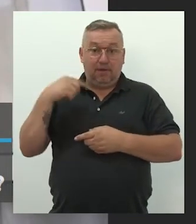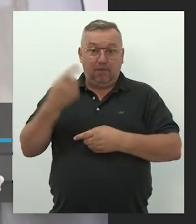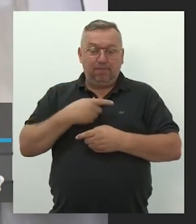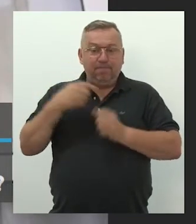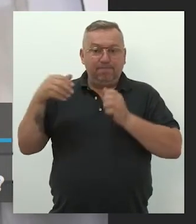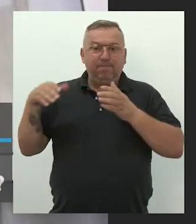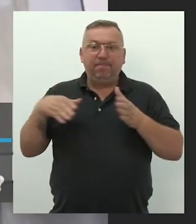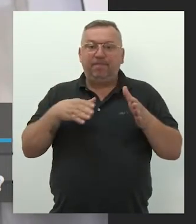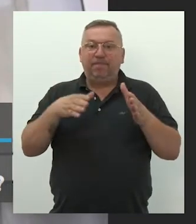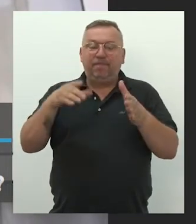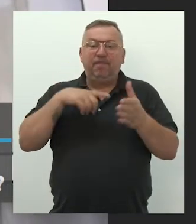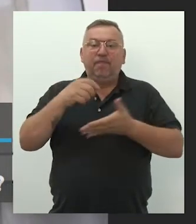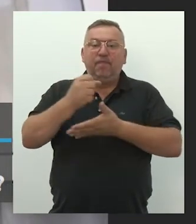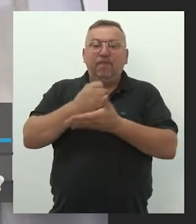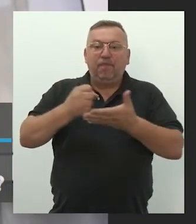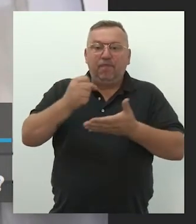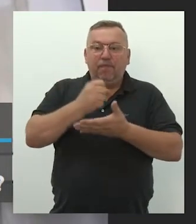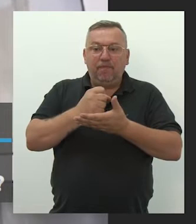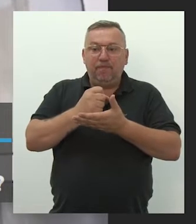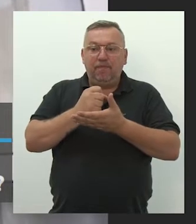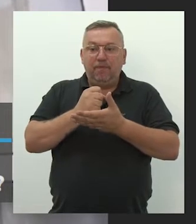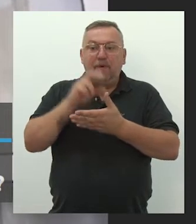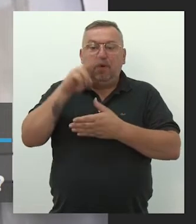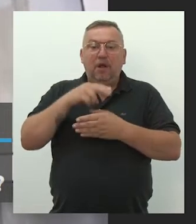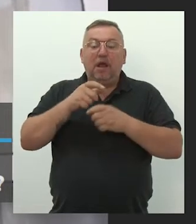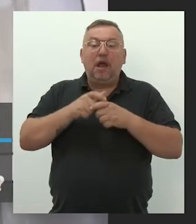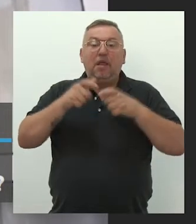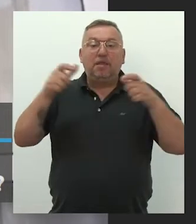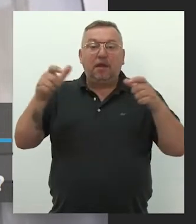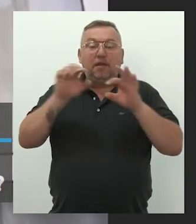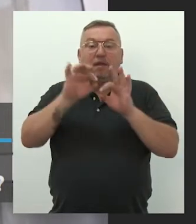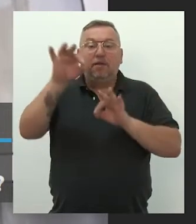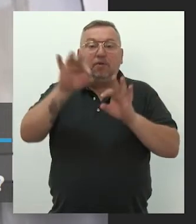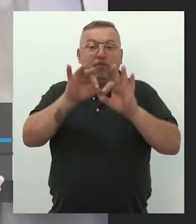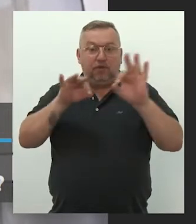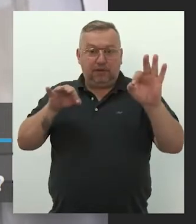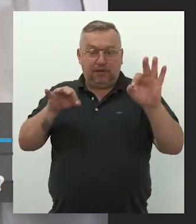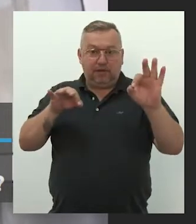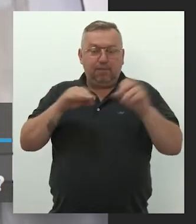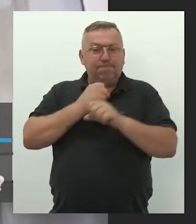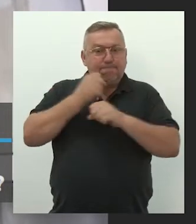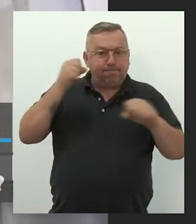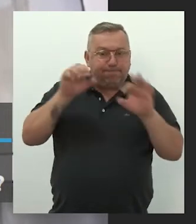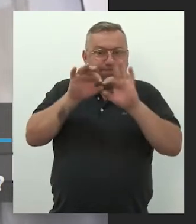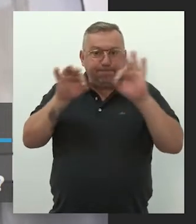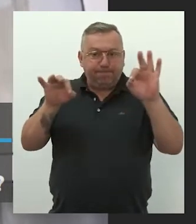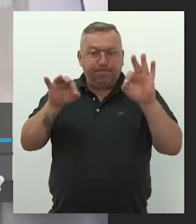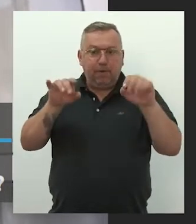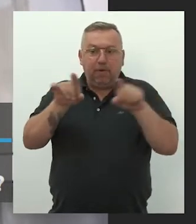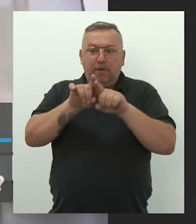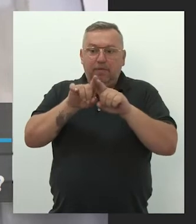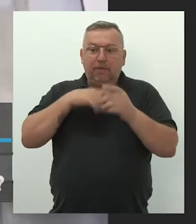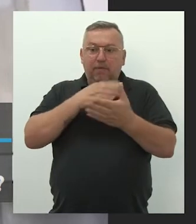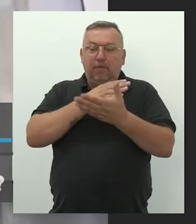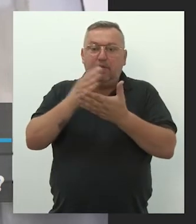percurso esteve baseado na unidade temática Grandezas e Medidas. Então, nós iniciamos com grandezas e